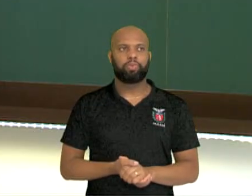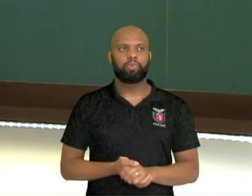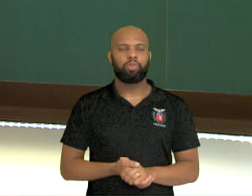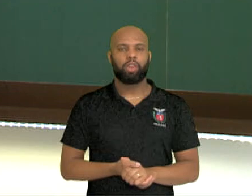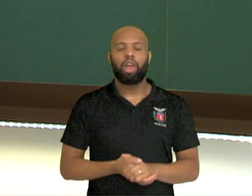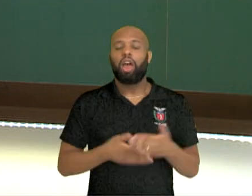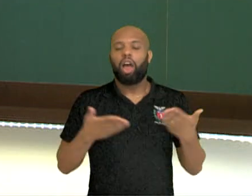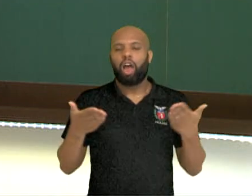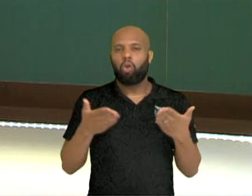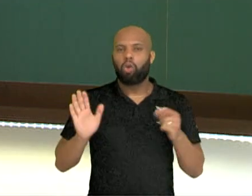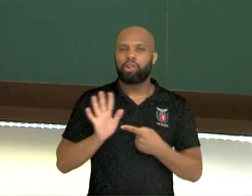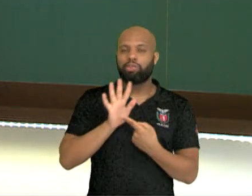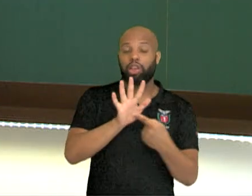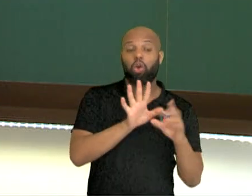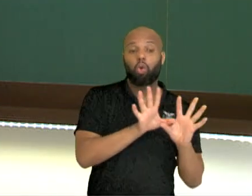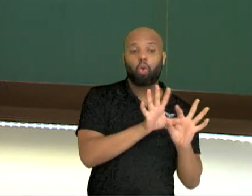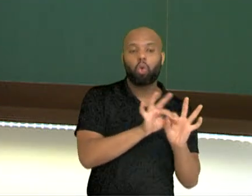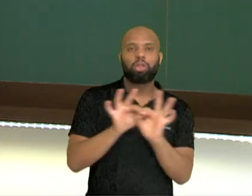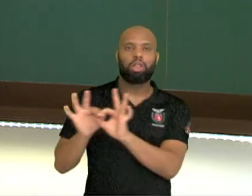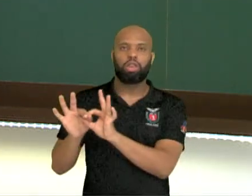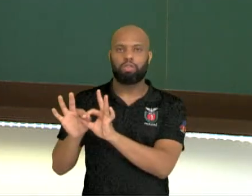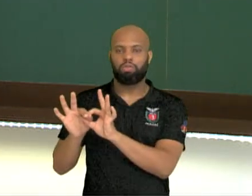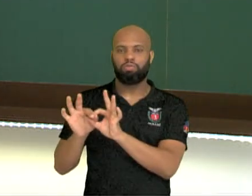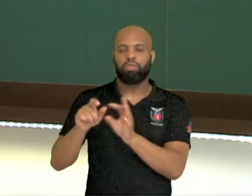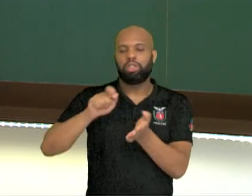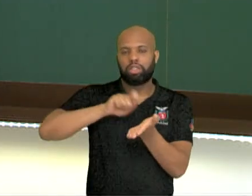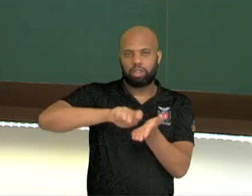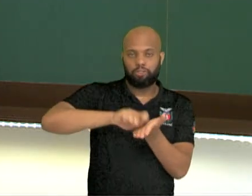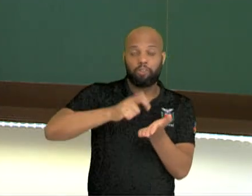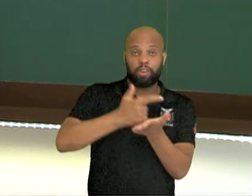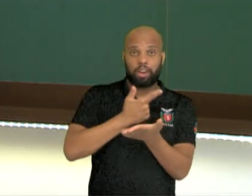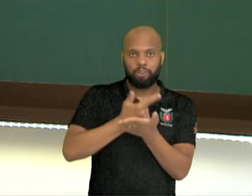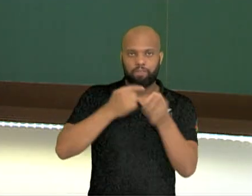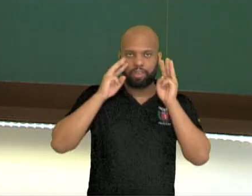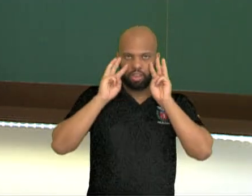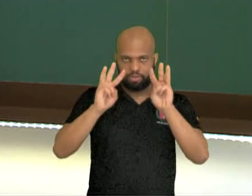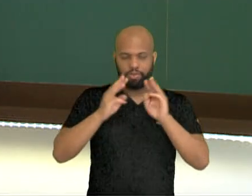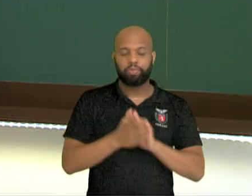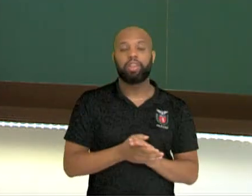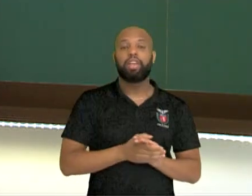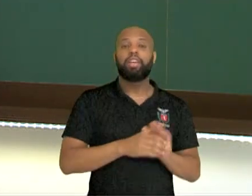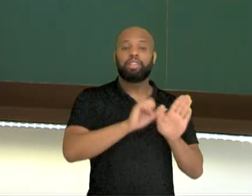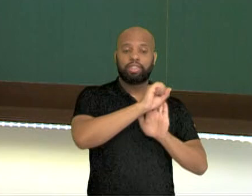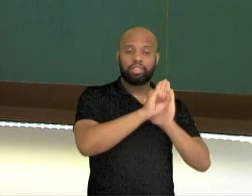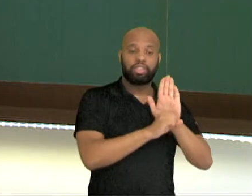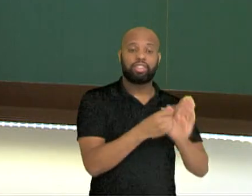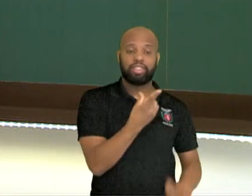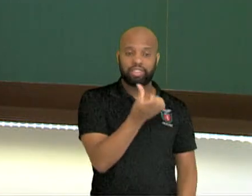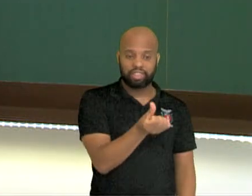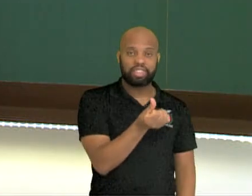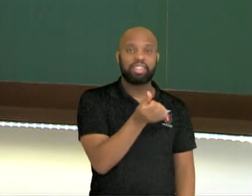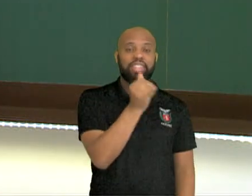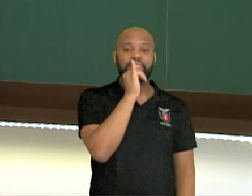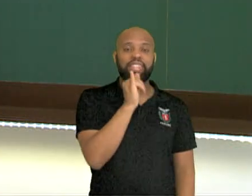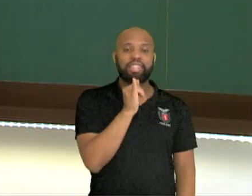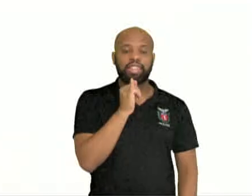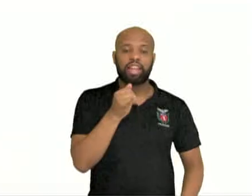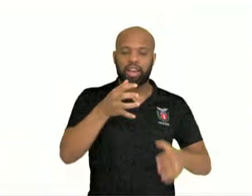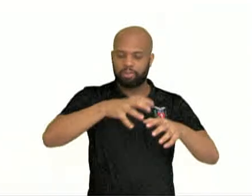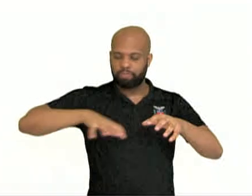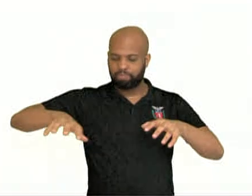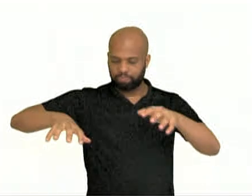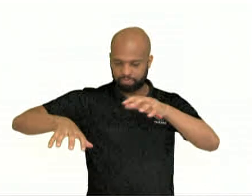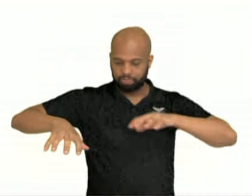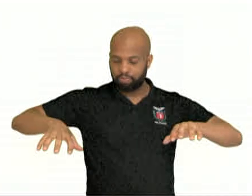Contexto da obra de Maquiavel. No século XVI, a Itália estava dividida em reinos